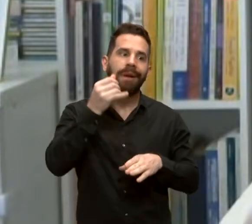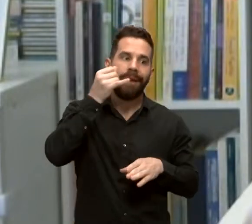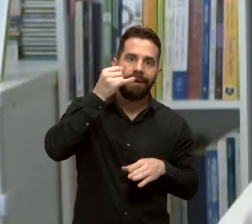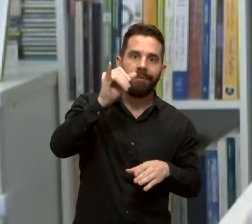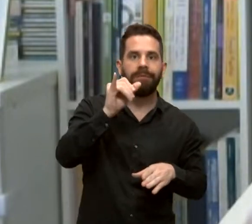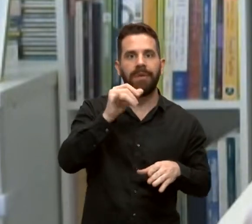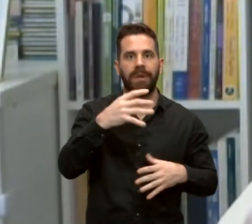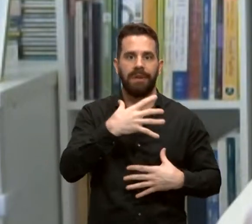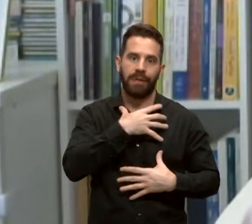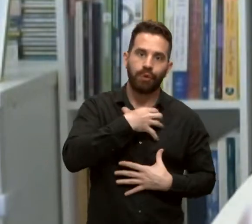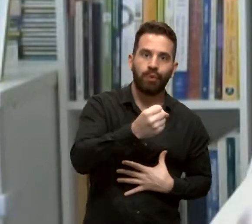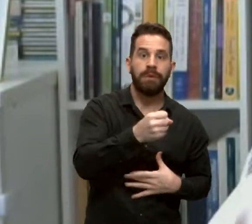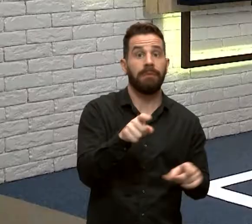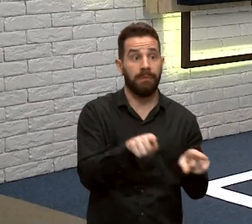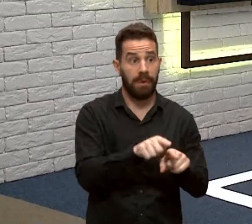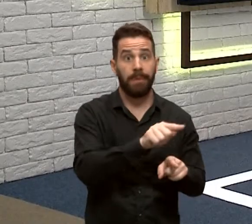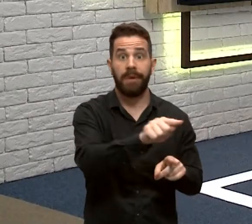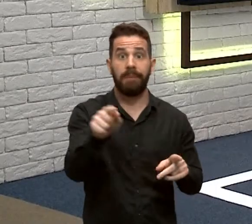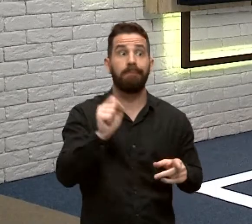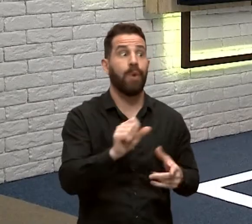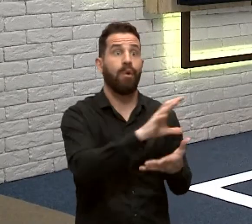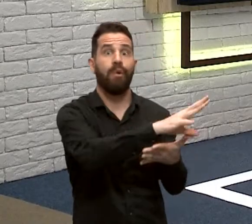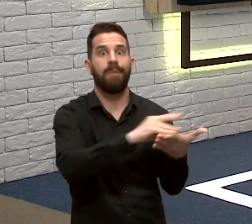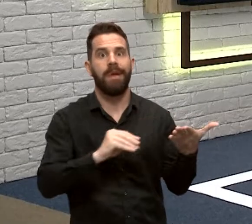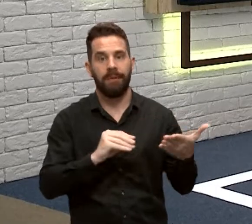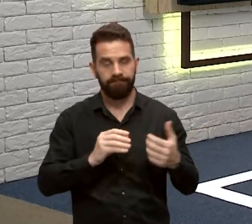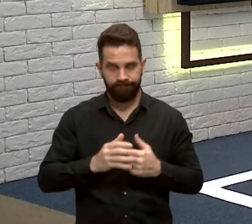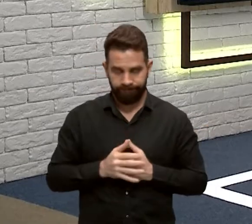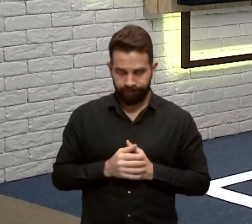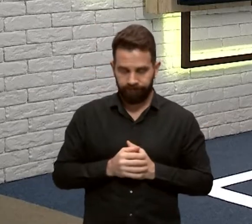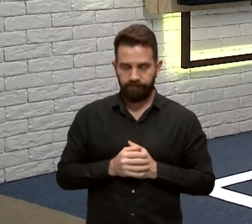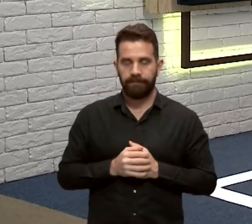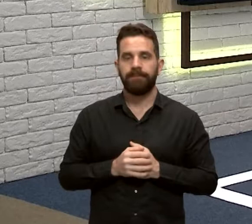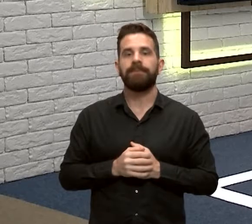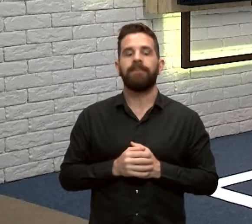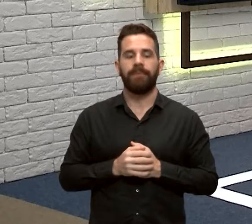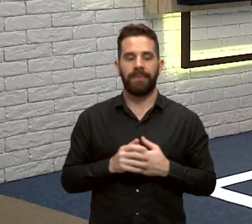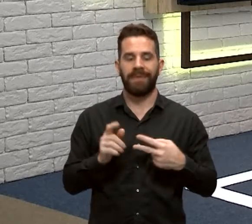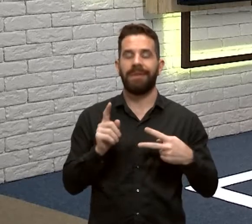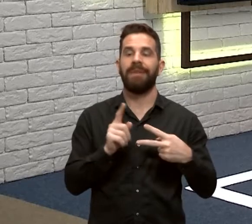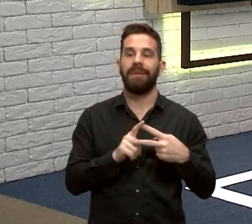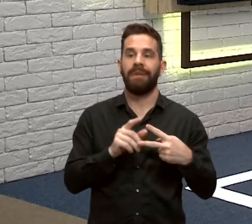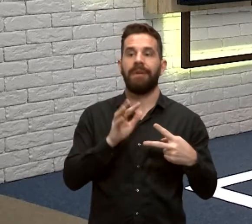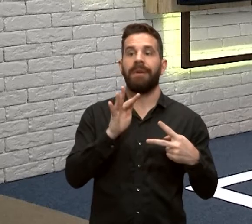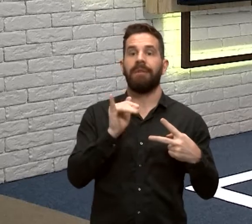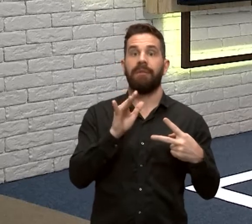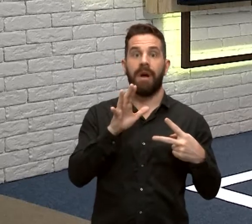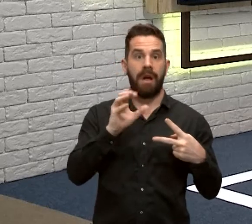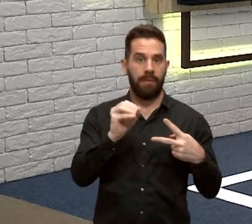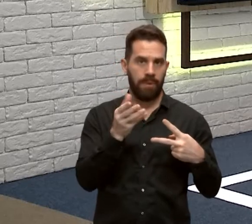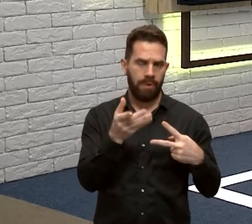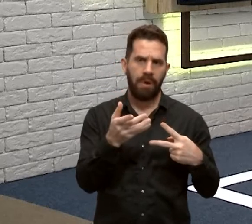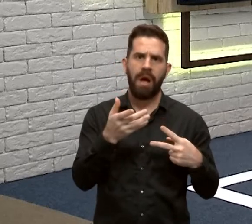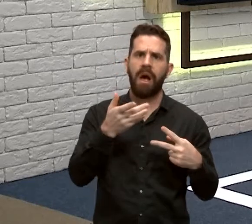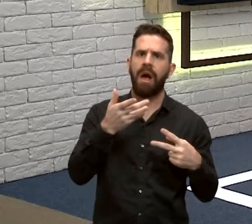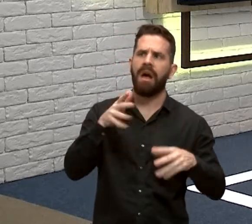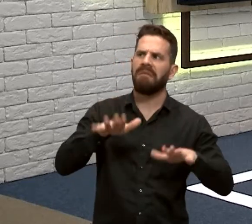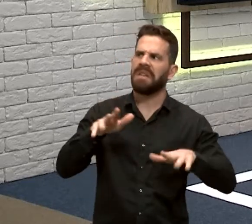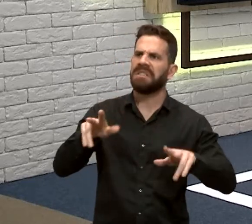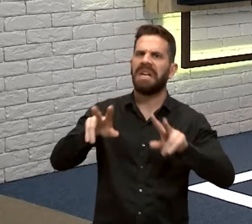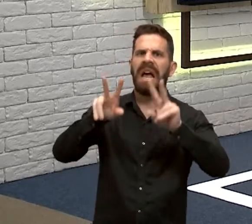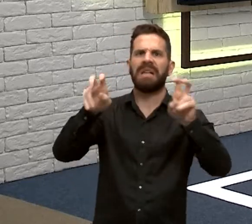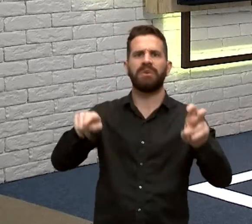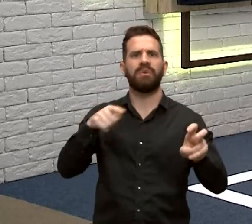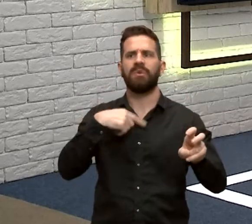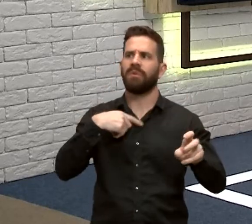pessoas enlutadas. Fábio, justamente por ser um assunto que não é tão falado, existem muitos mitos